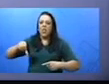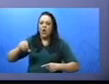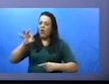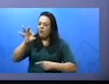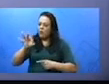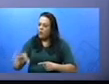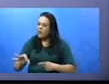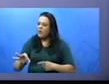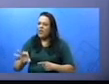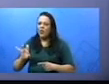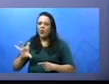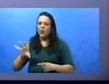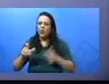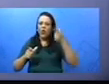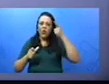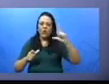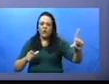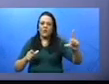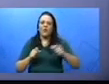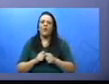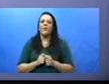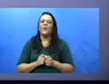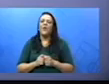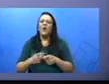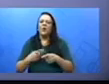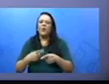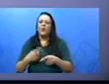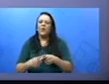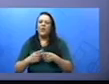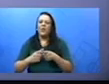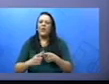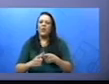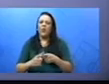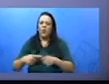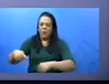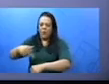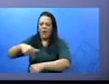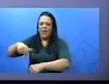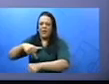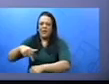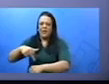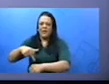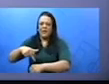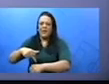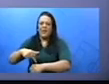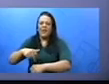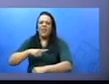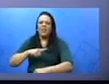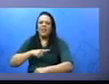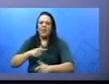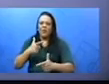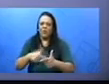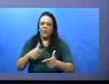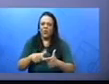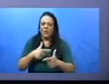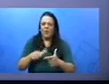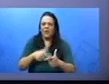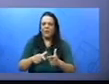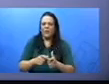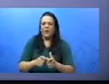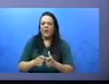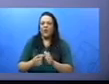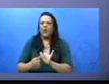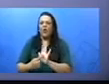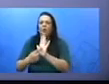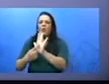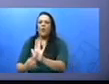afetam a economia do país, como destaca Ana Lúcia Lima, diretora executiva do IPM. O Brasil não tem